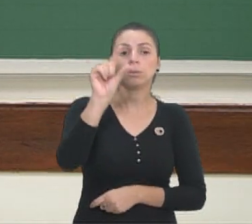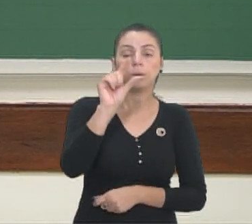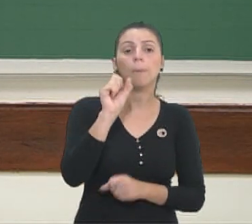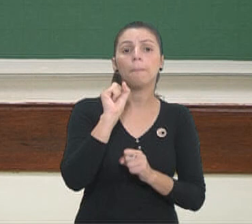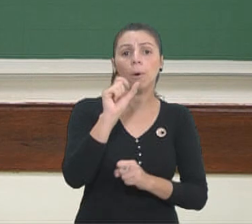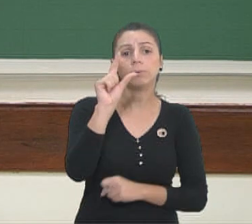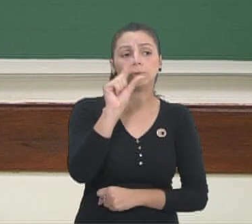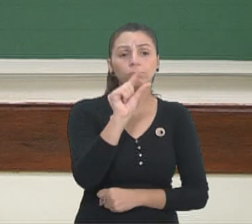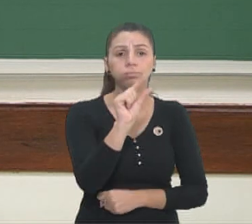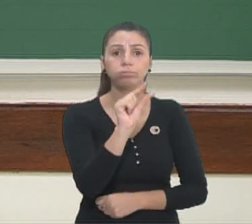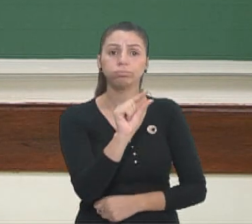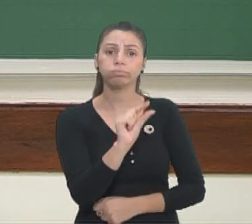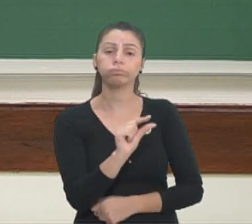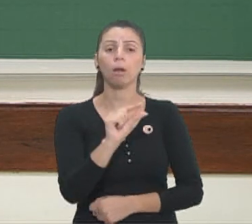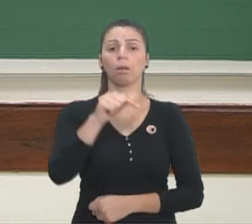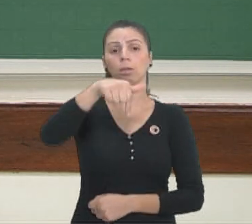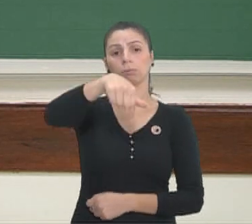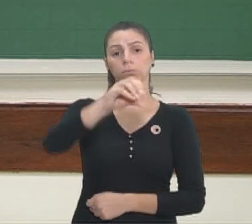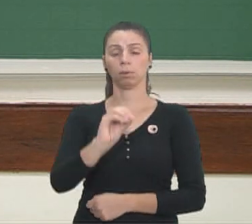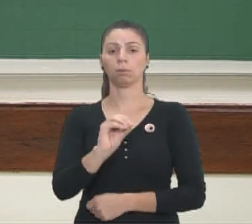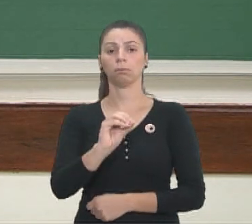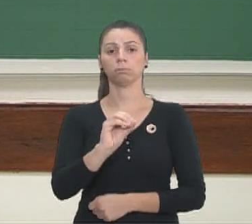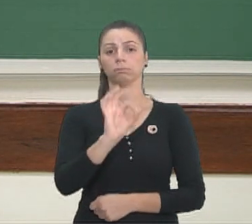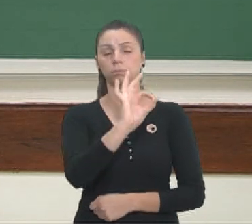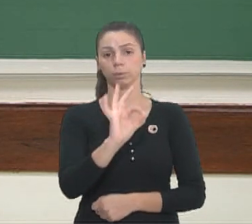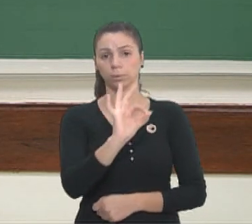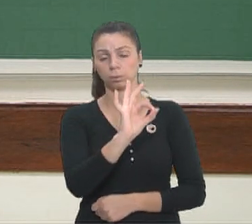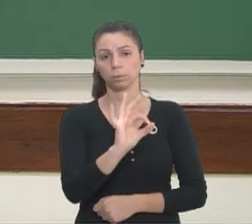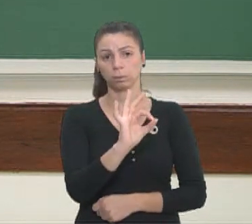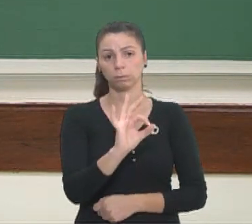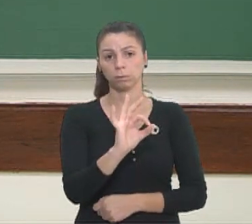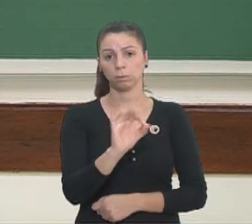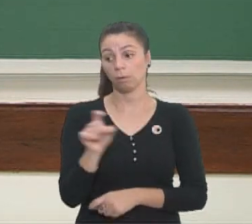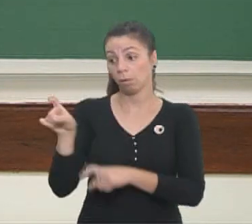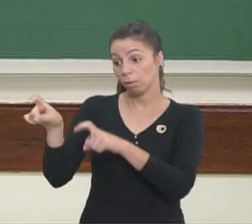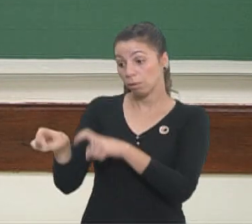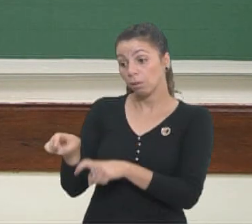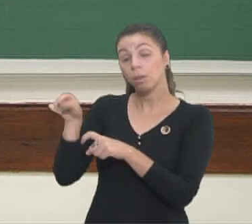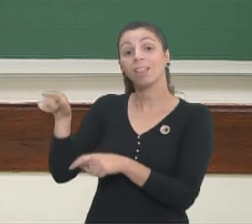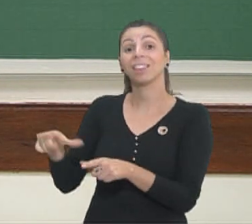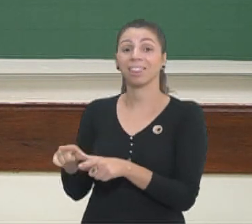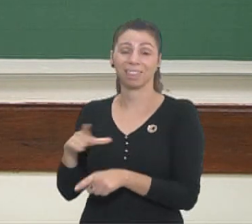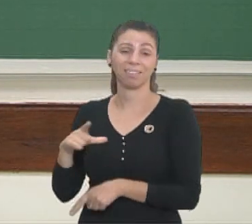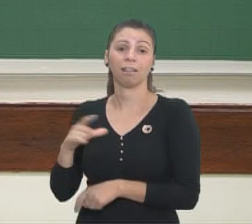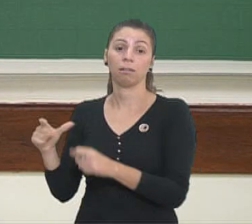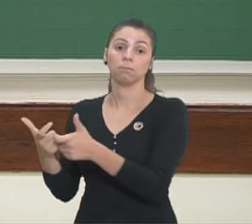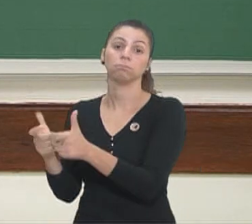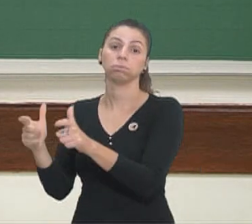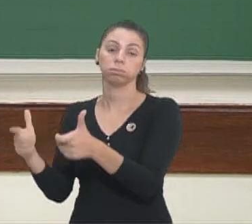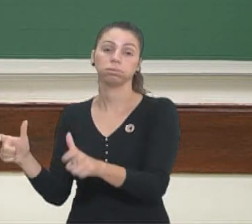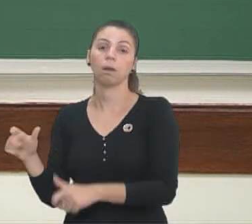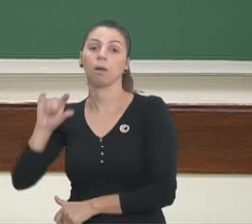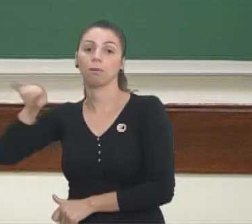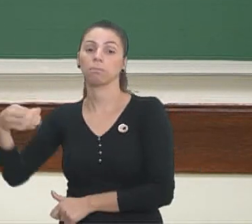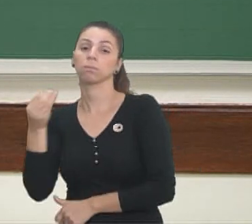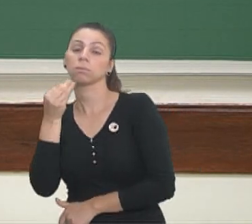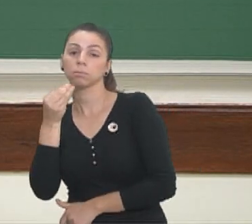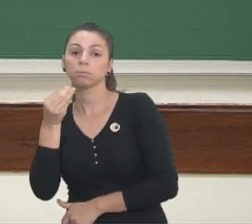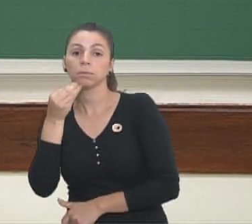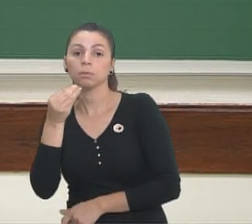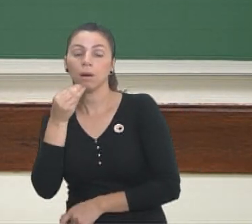porque o espaço rural também tem muitas oportunidades, só que numa variedade de serviços e